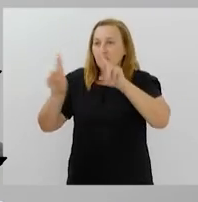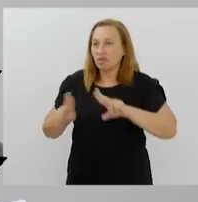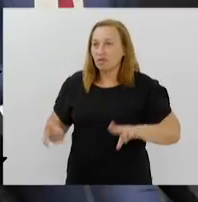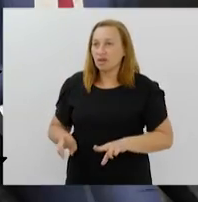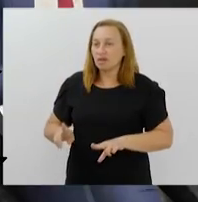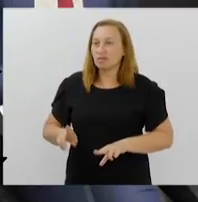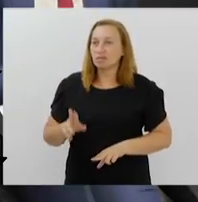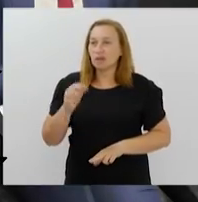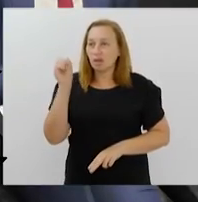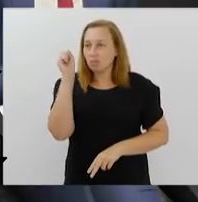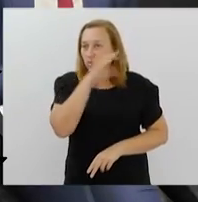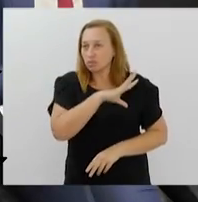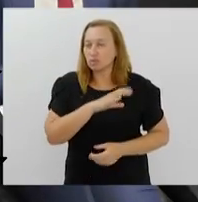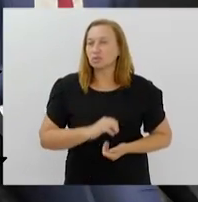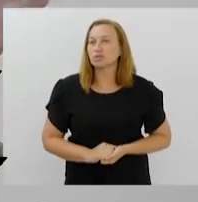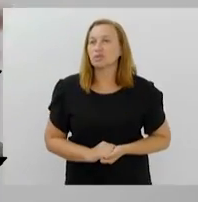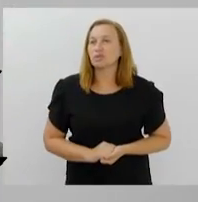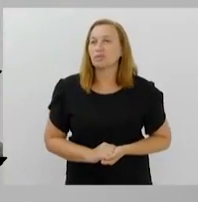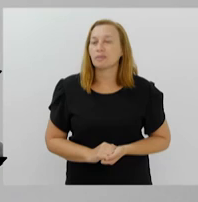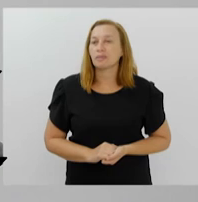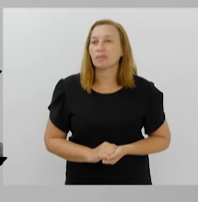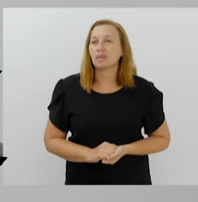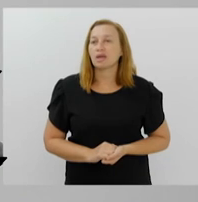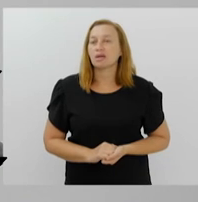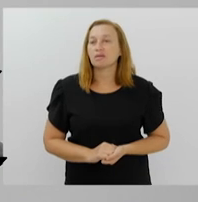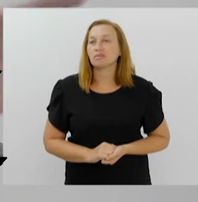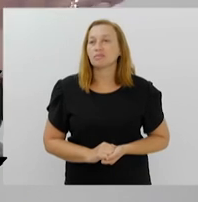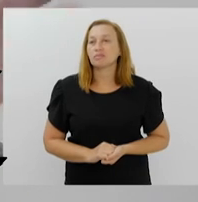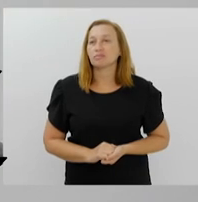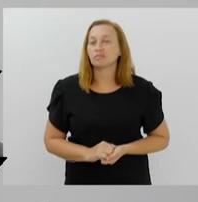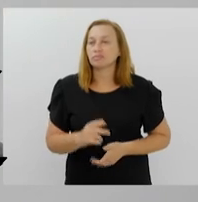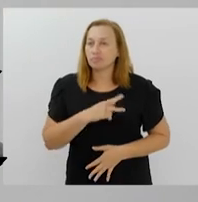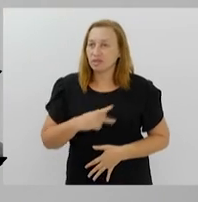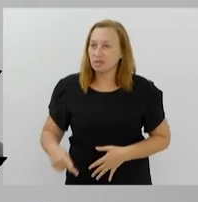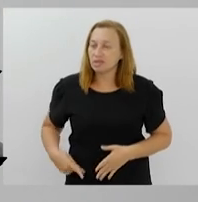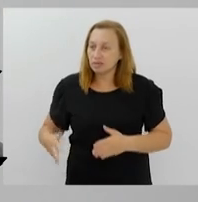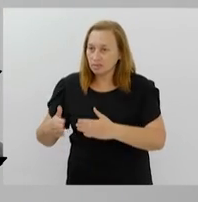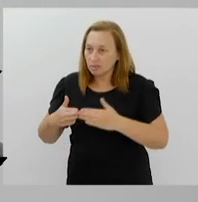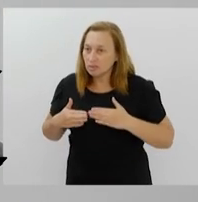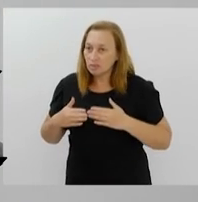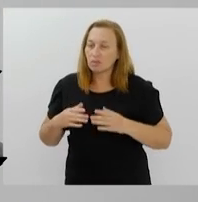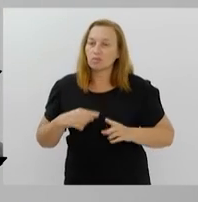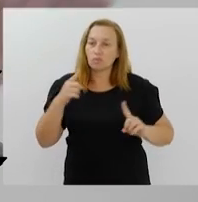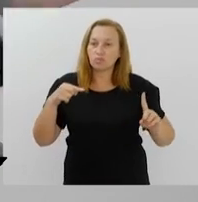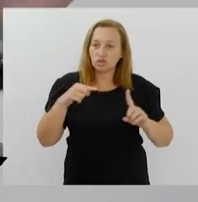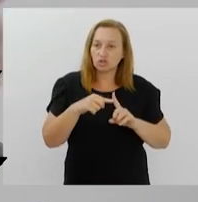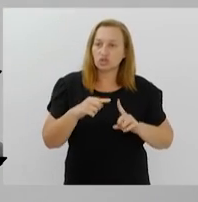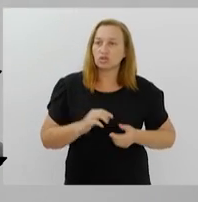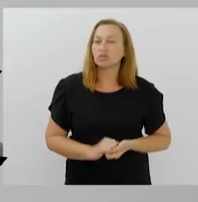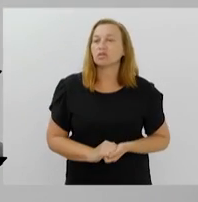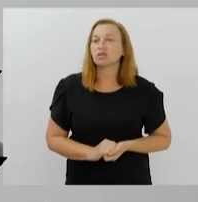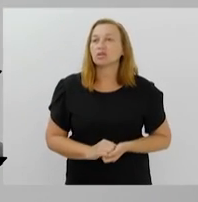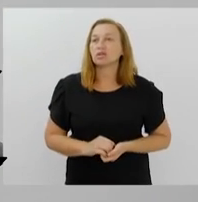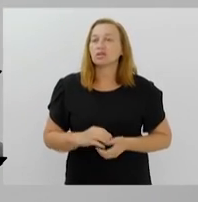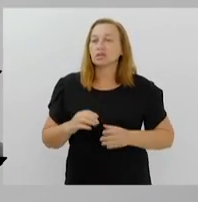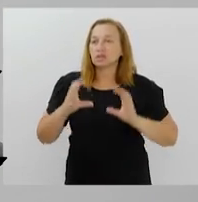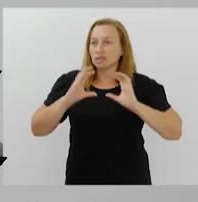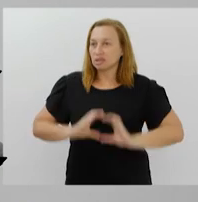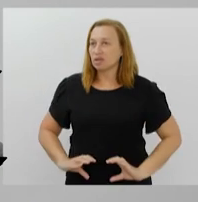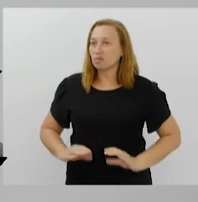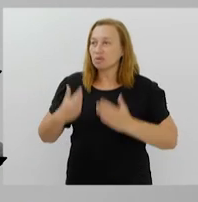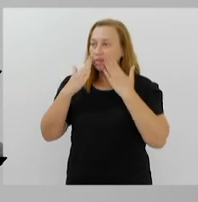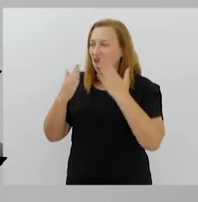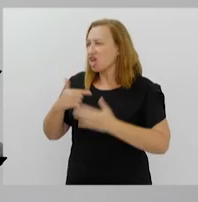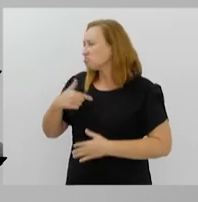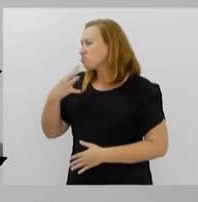absurdo eu queria Presidente se me permite primeiro pedir de forma objetiva que o cidadão possa se apresentar porque eu não o